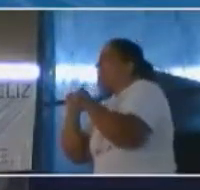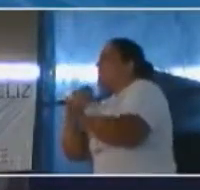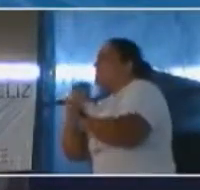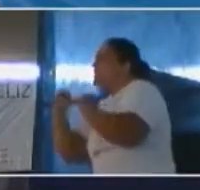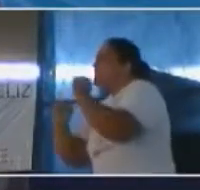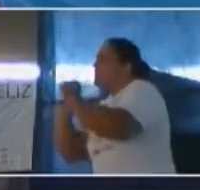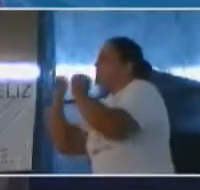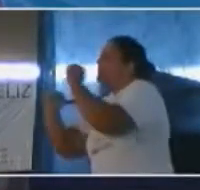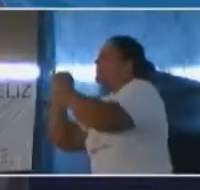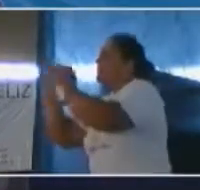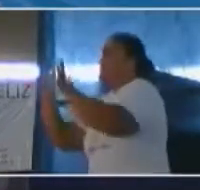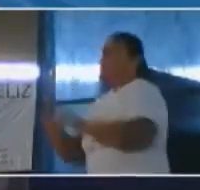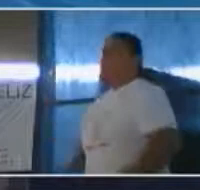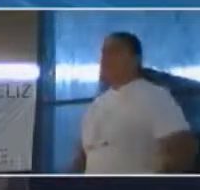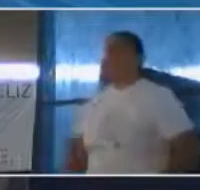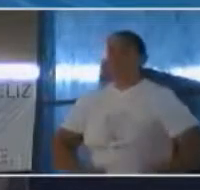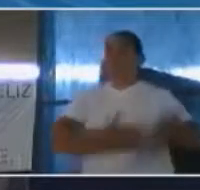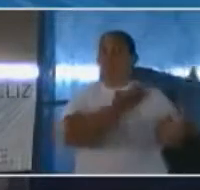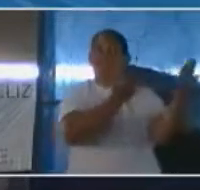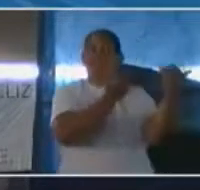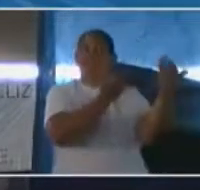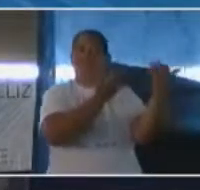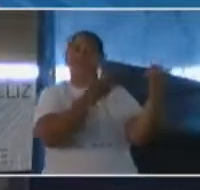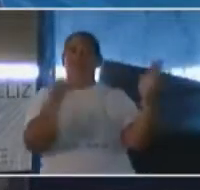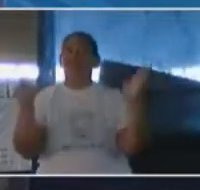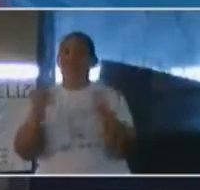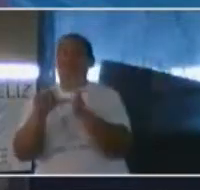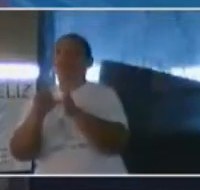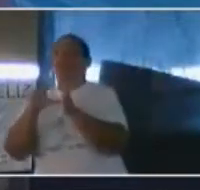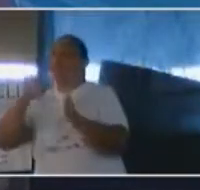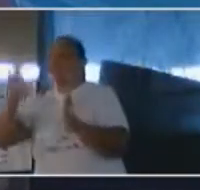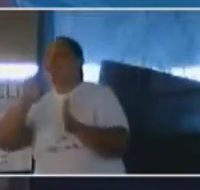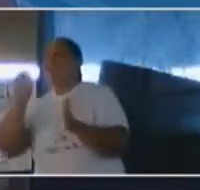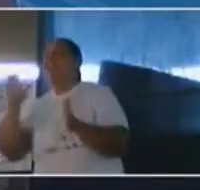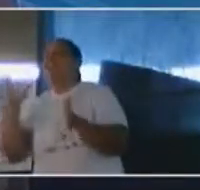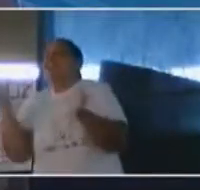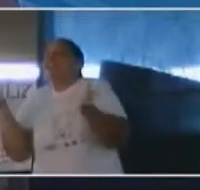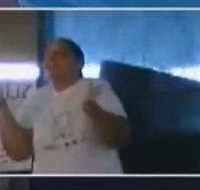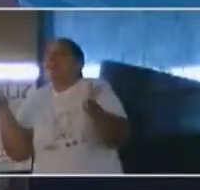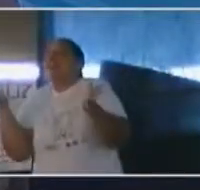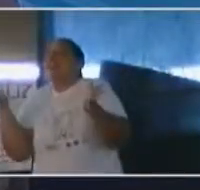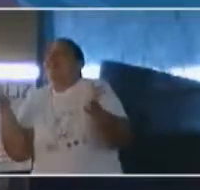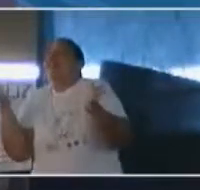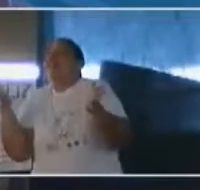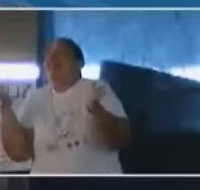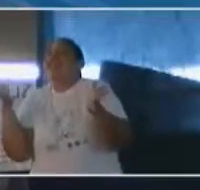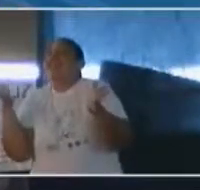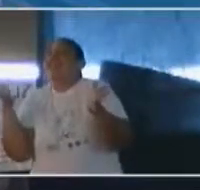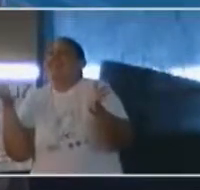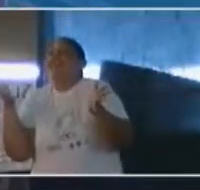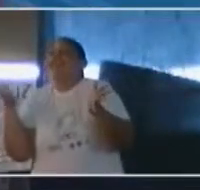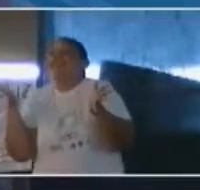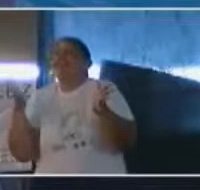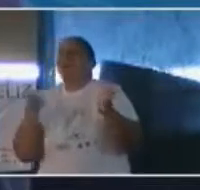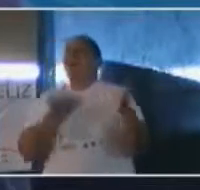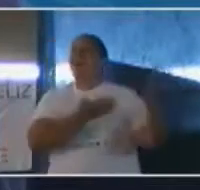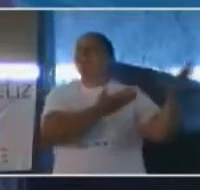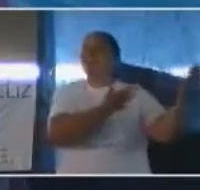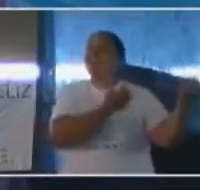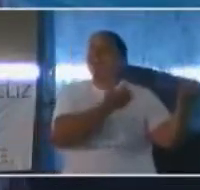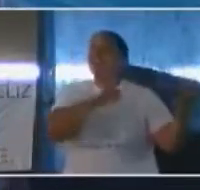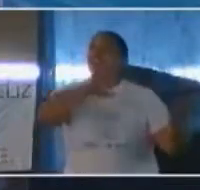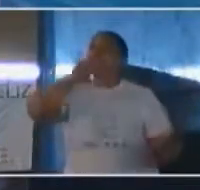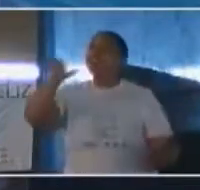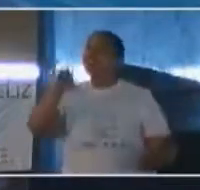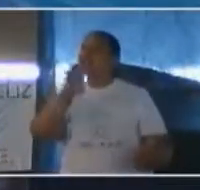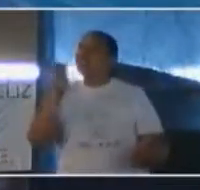JE? A JE gera ações? O que vocês acham? Sim ou não? A JE gera